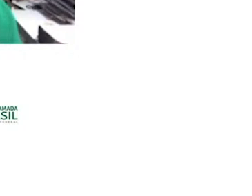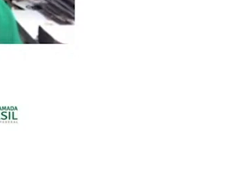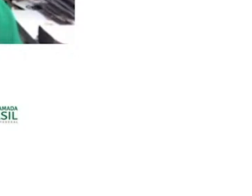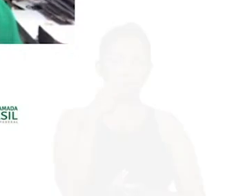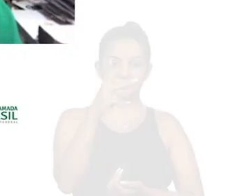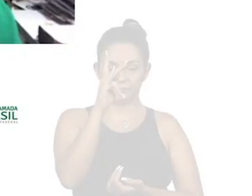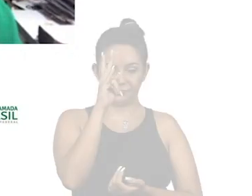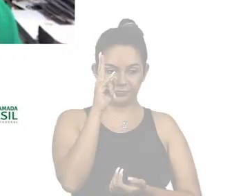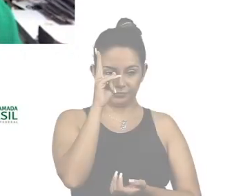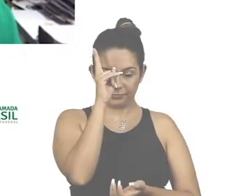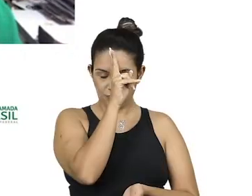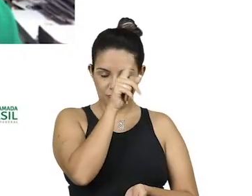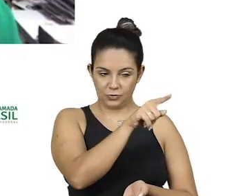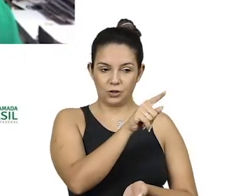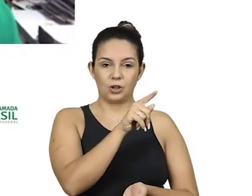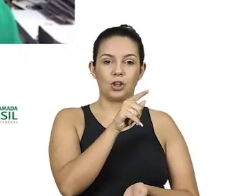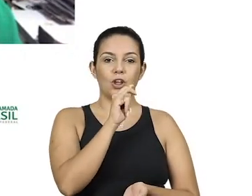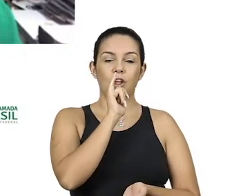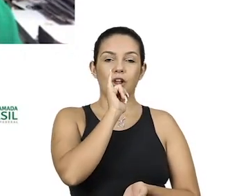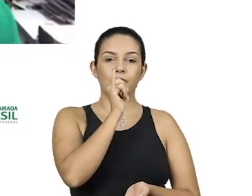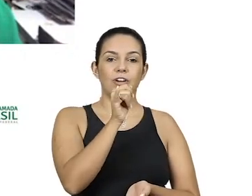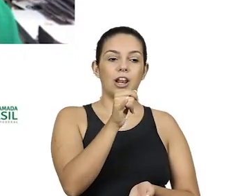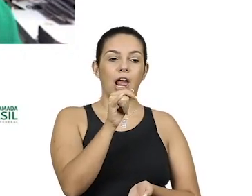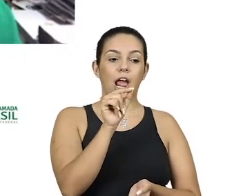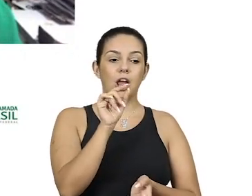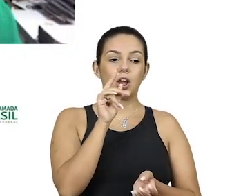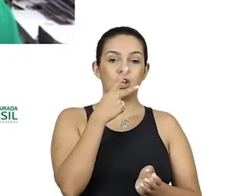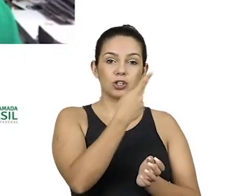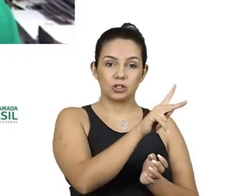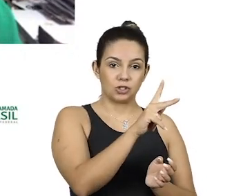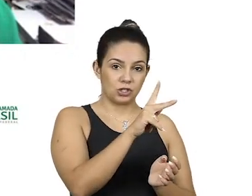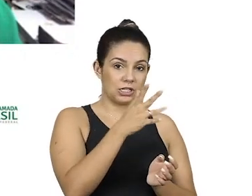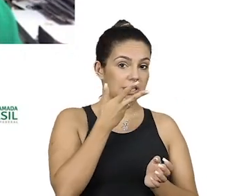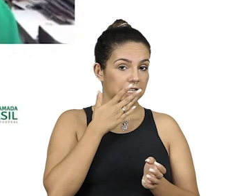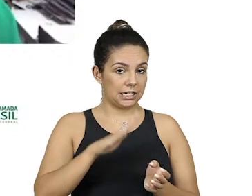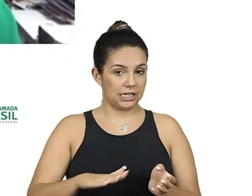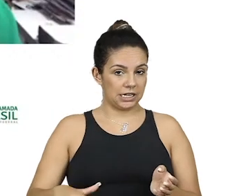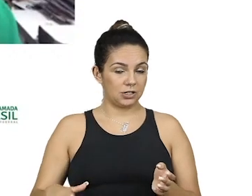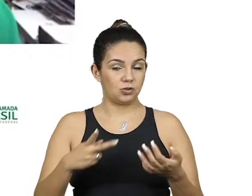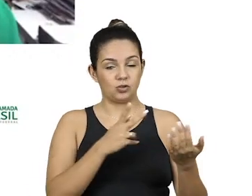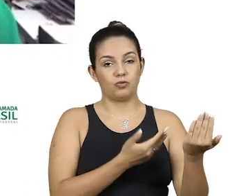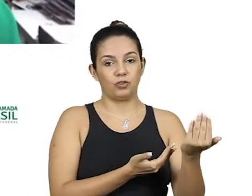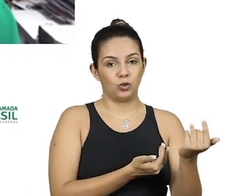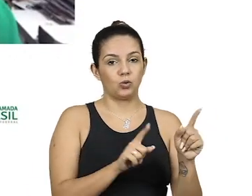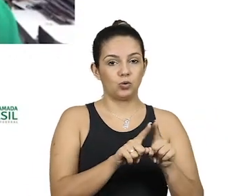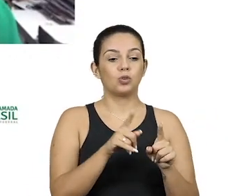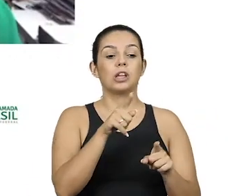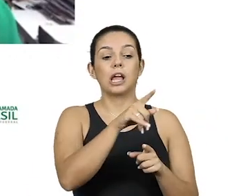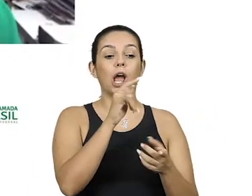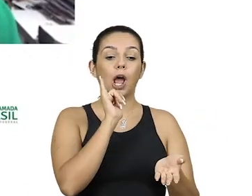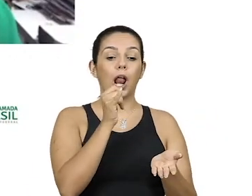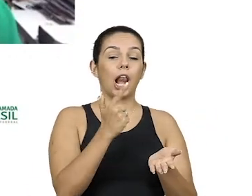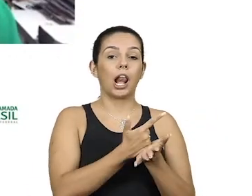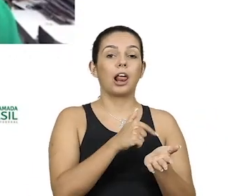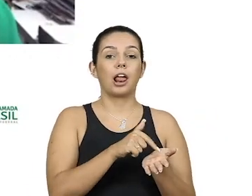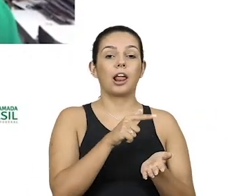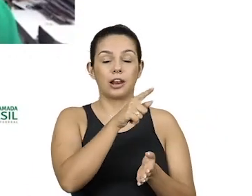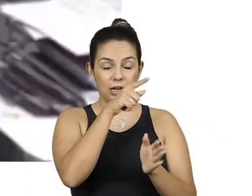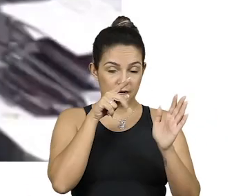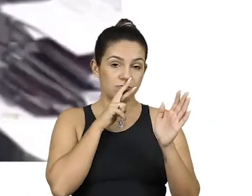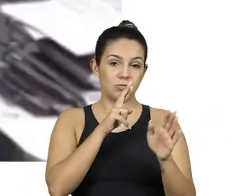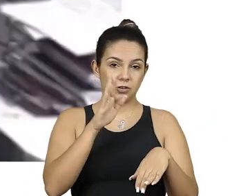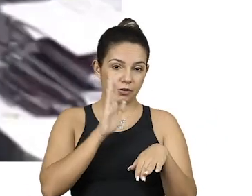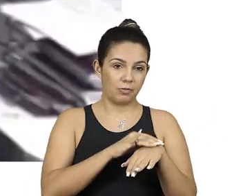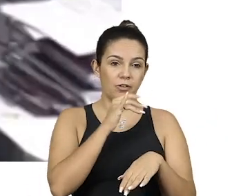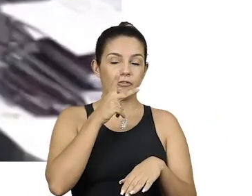Essa sua biografia fala disso ou só mais da sua infância, da sua juventude mesmo? Não, fala